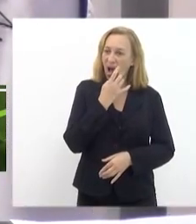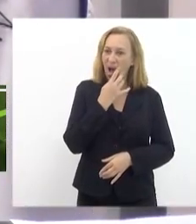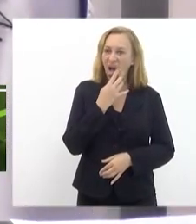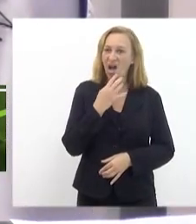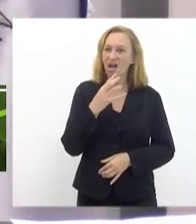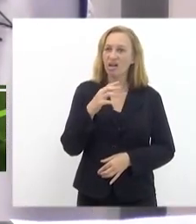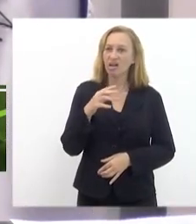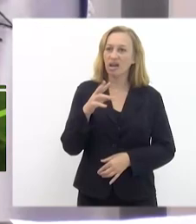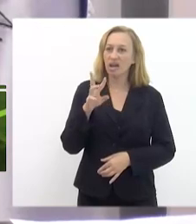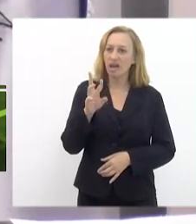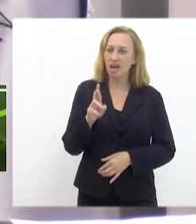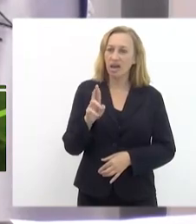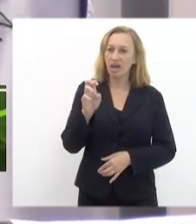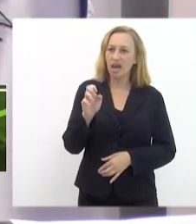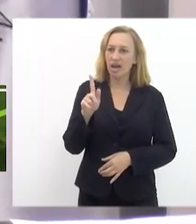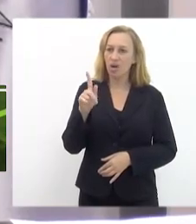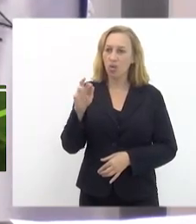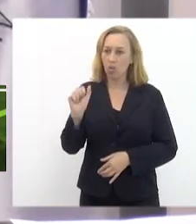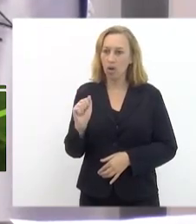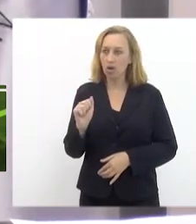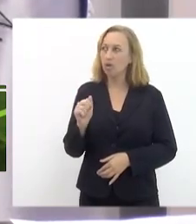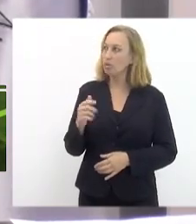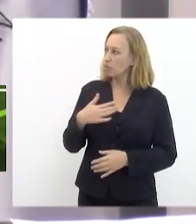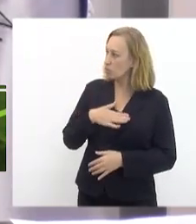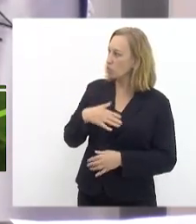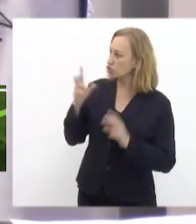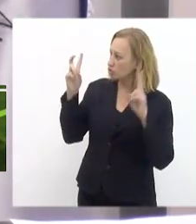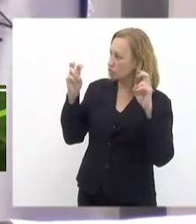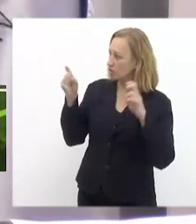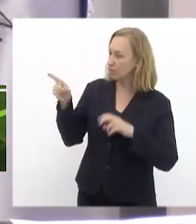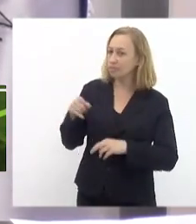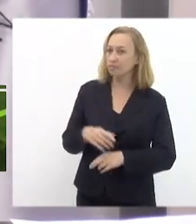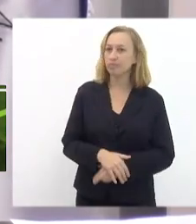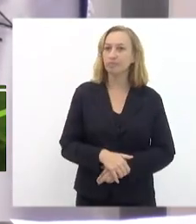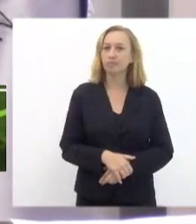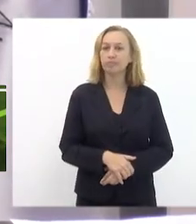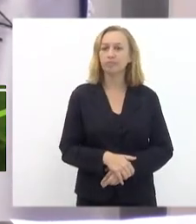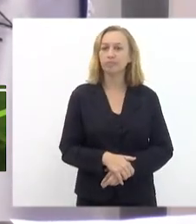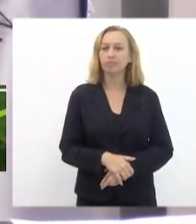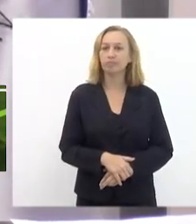na régua aliás eu gostei do título na régua